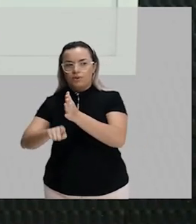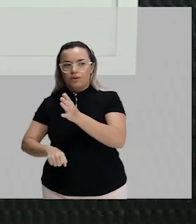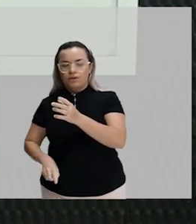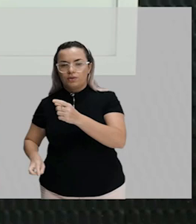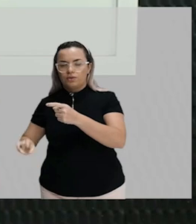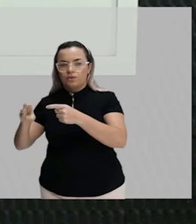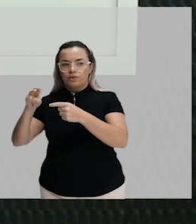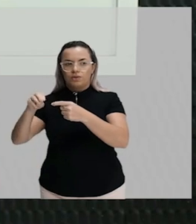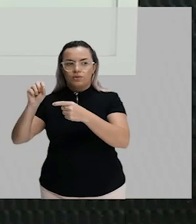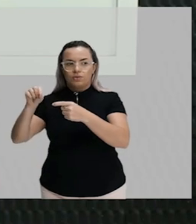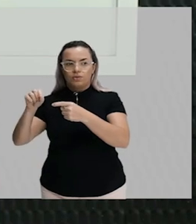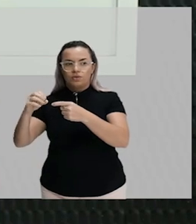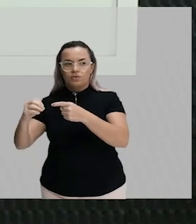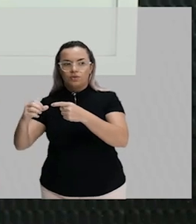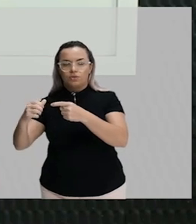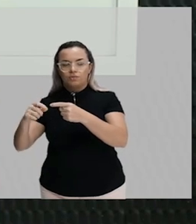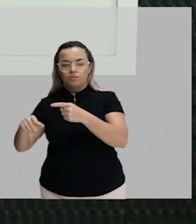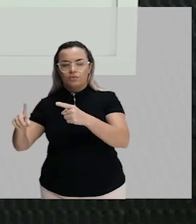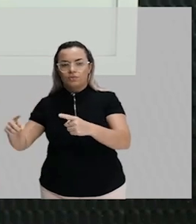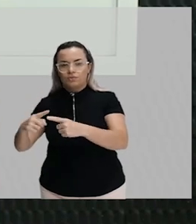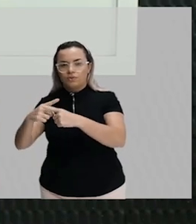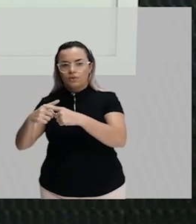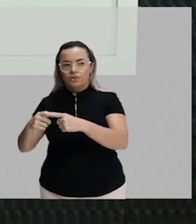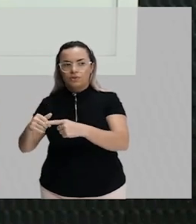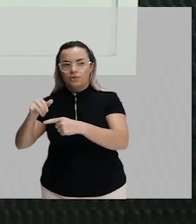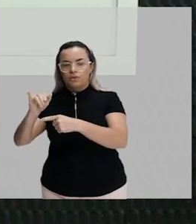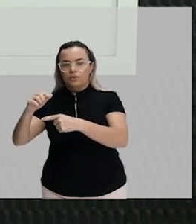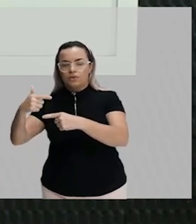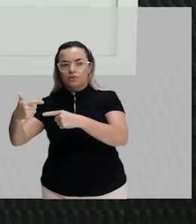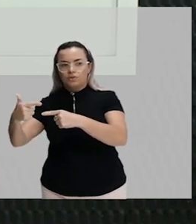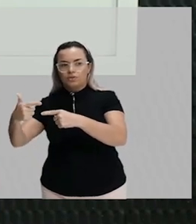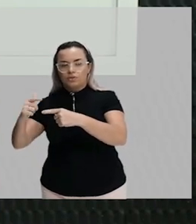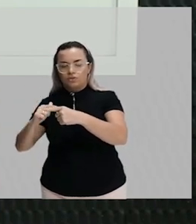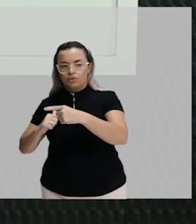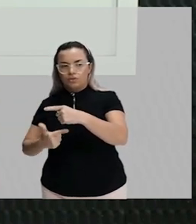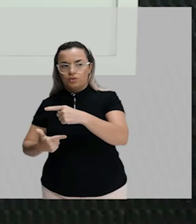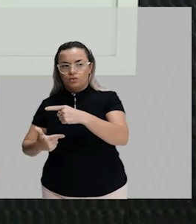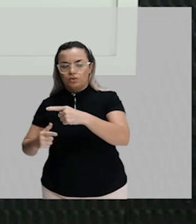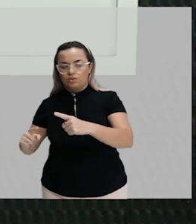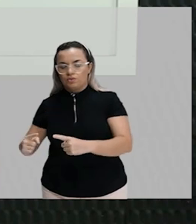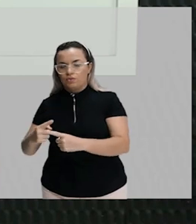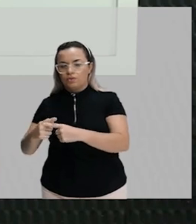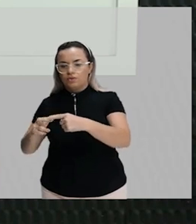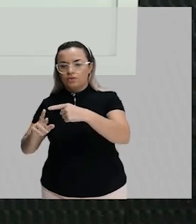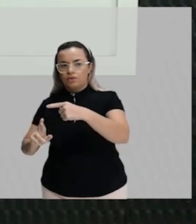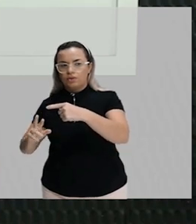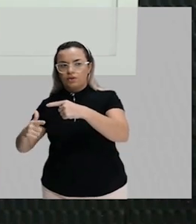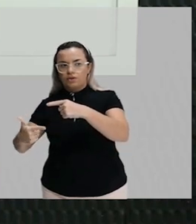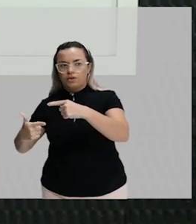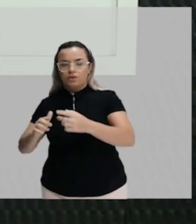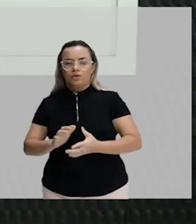constante corrente 2 duas vezes R2 né então a